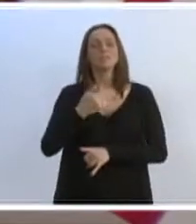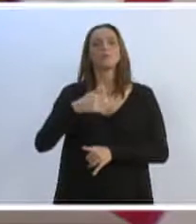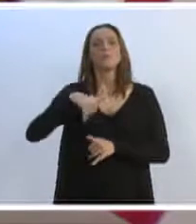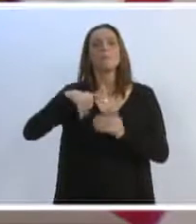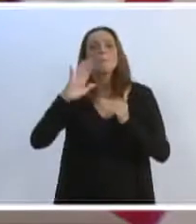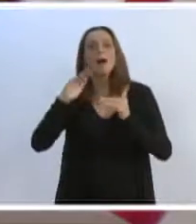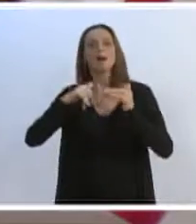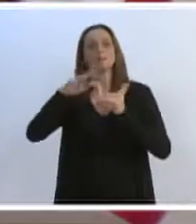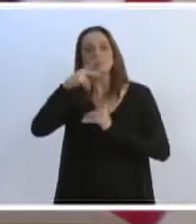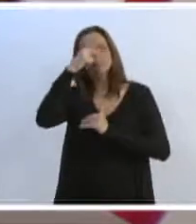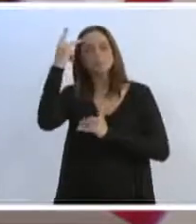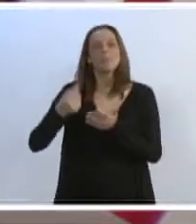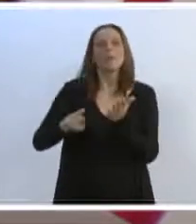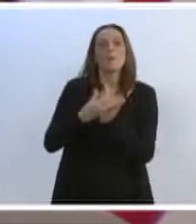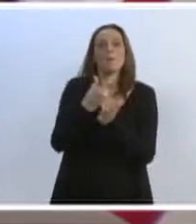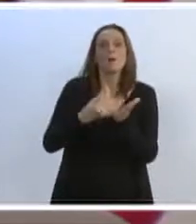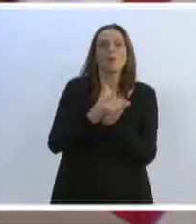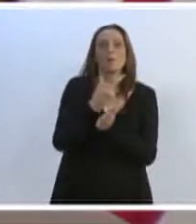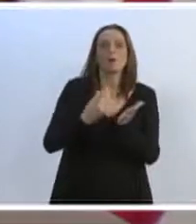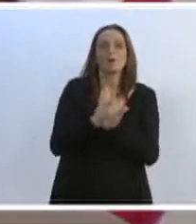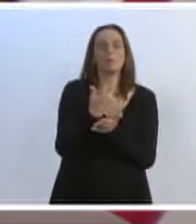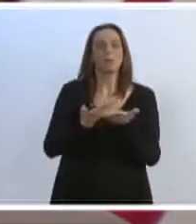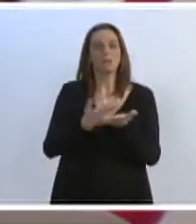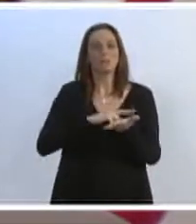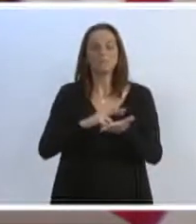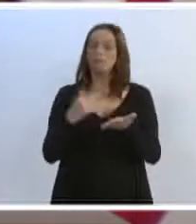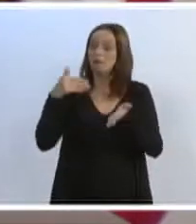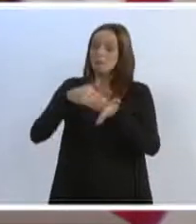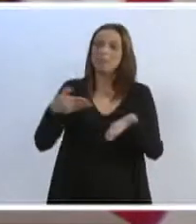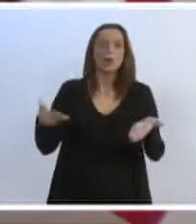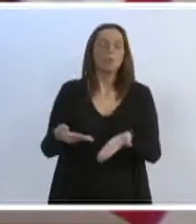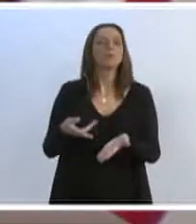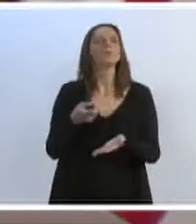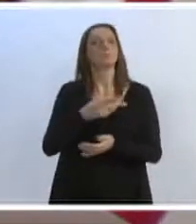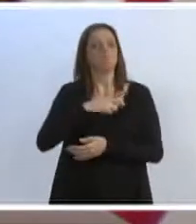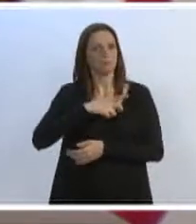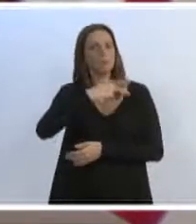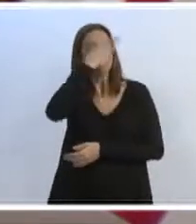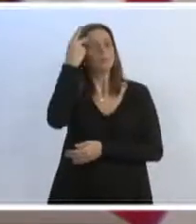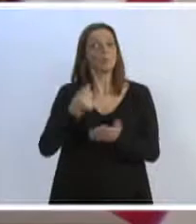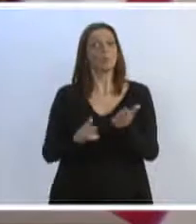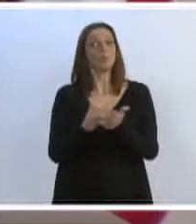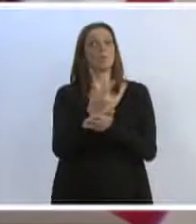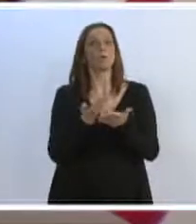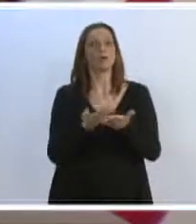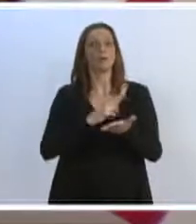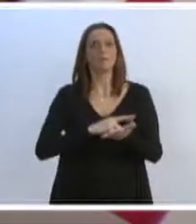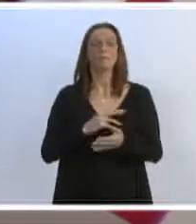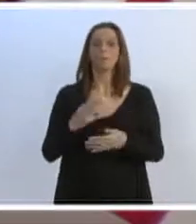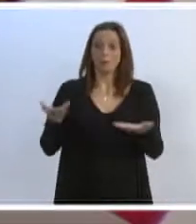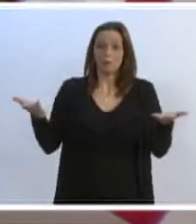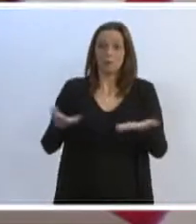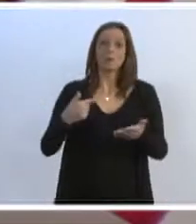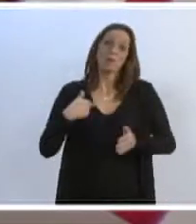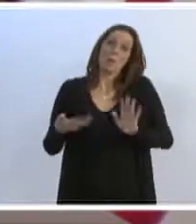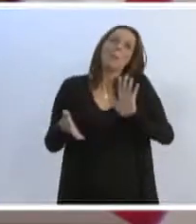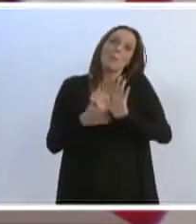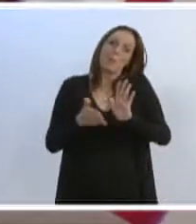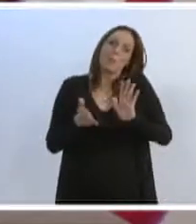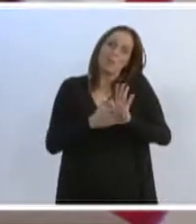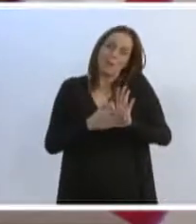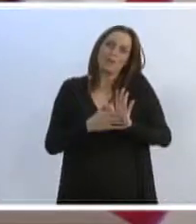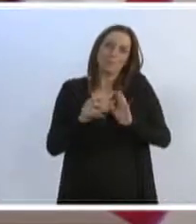com saudades dos pequenos trens que por tantos anos percorreram a parte central do Vale do Itajaí, uma região